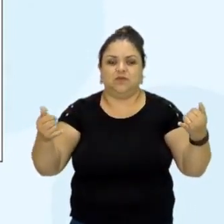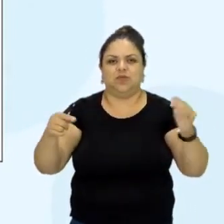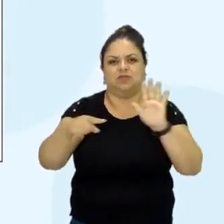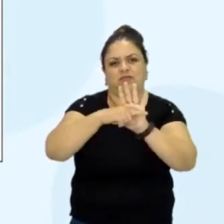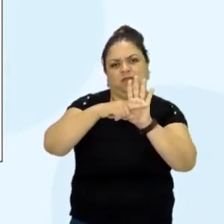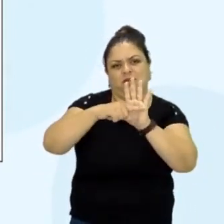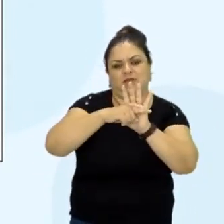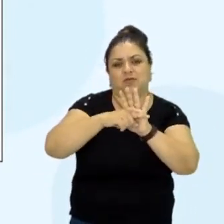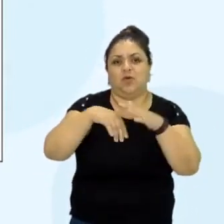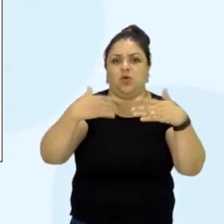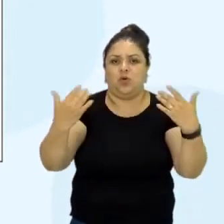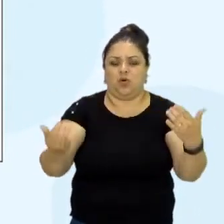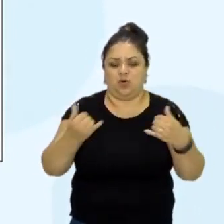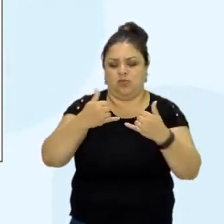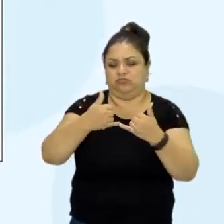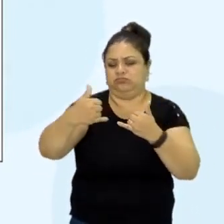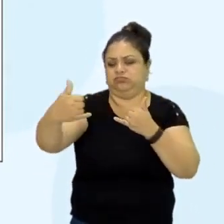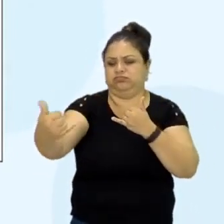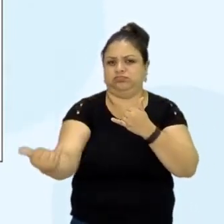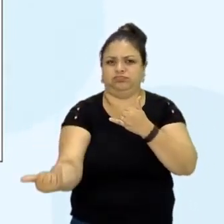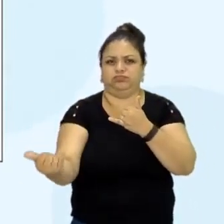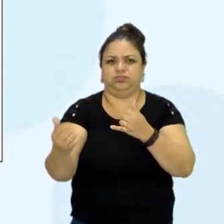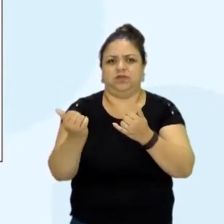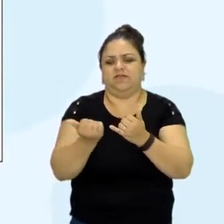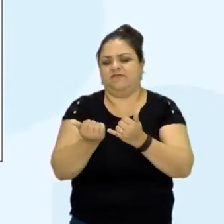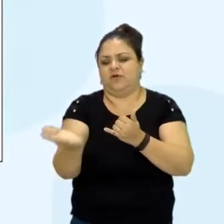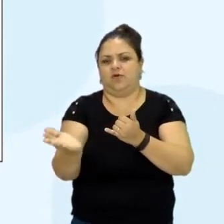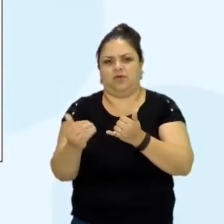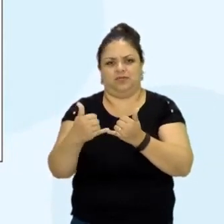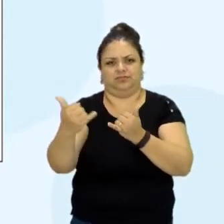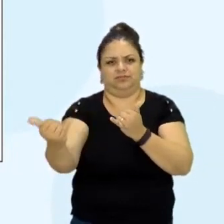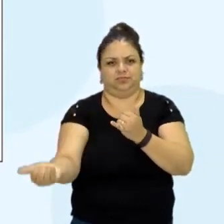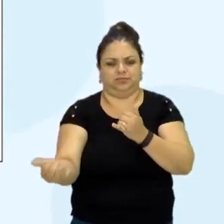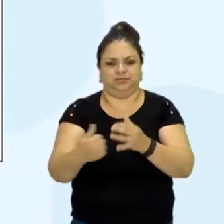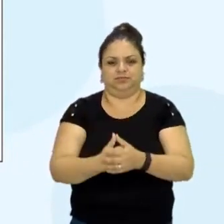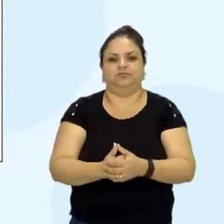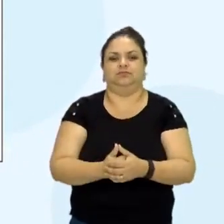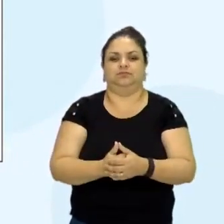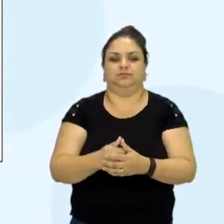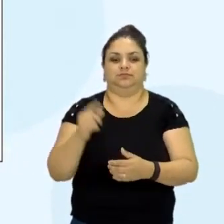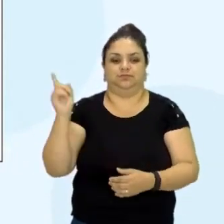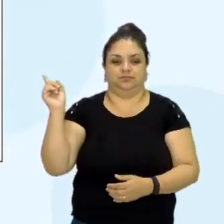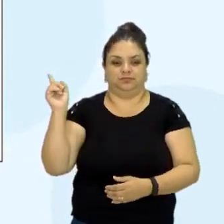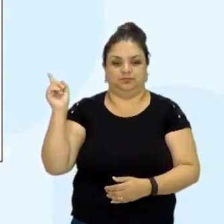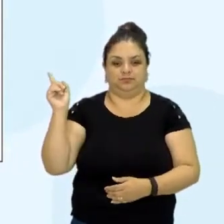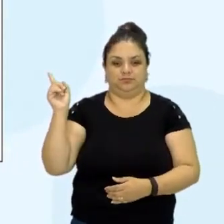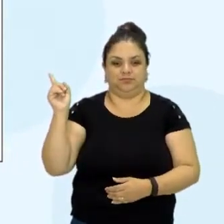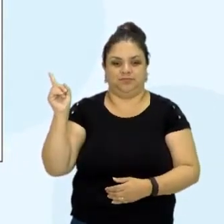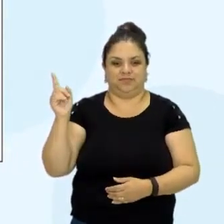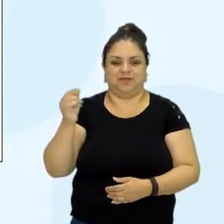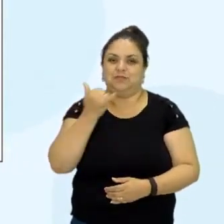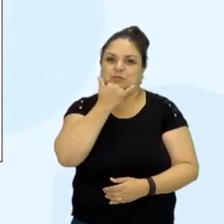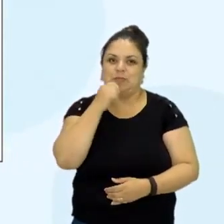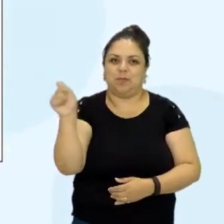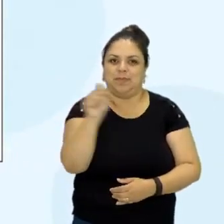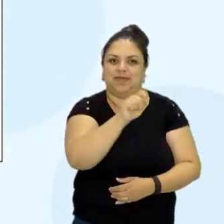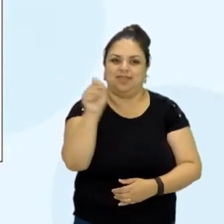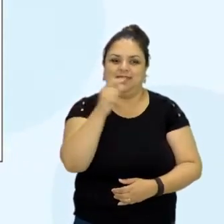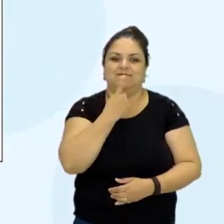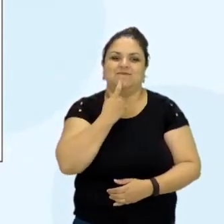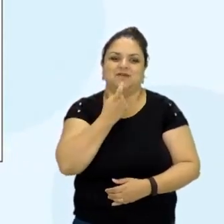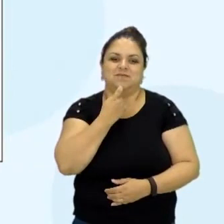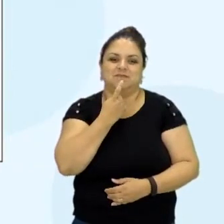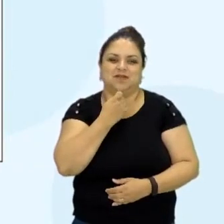negativa ou aterramento. Nesse caso aqui, esse daqui é o fio preto, que agora tá vermelho. Eu vou até mudar de cor, para não